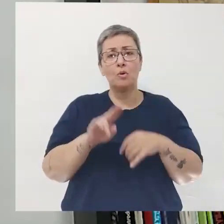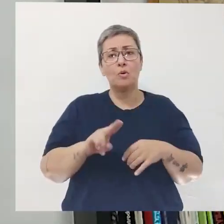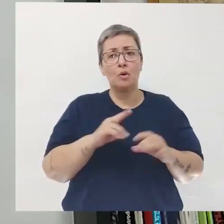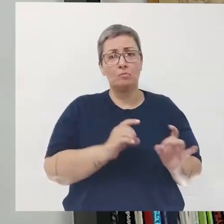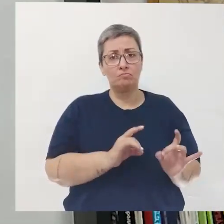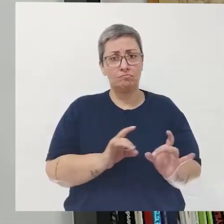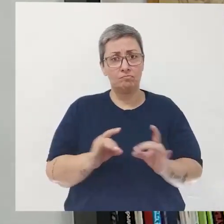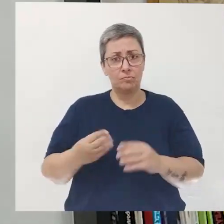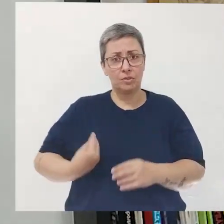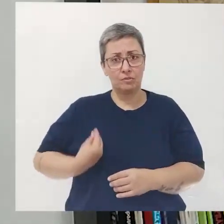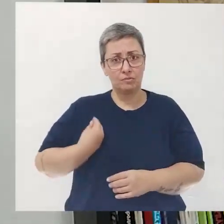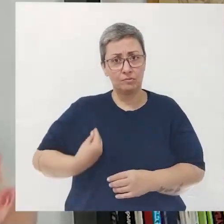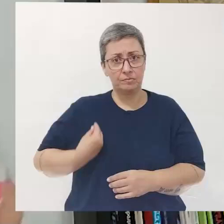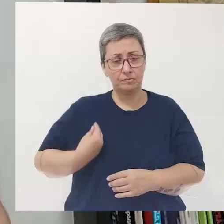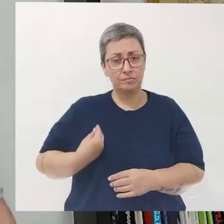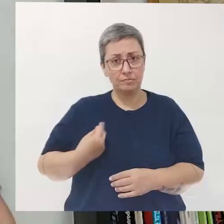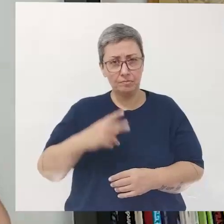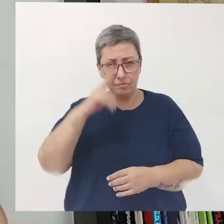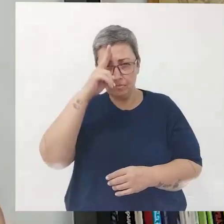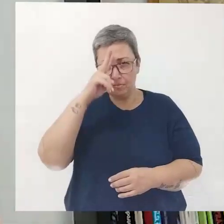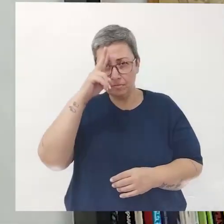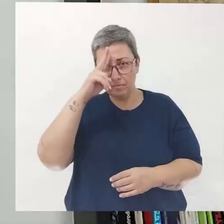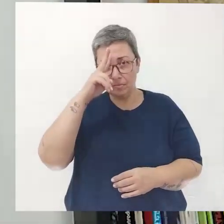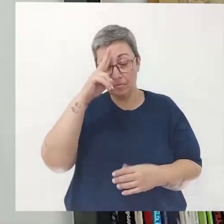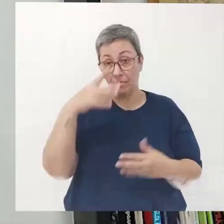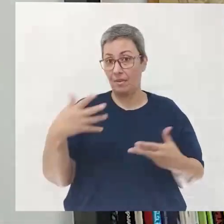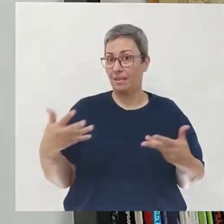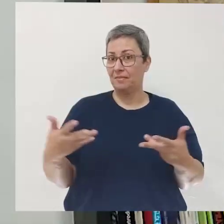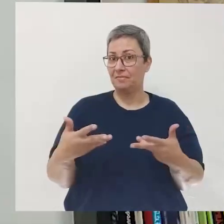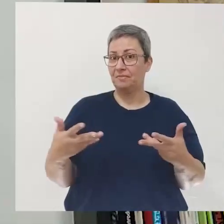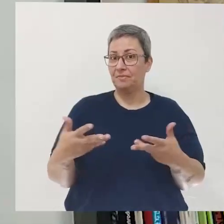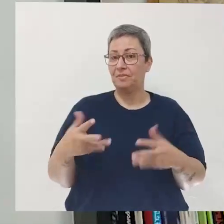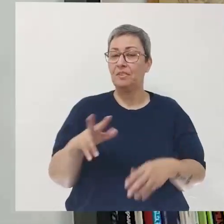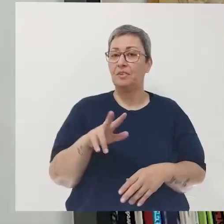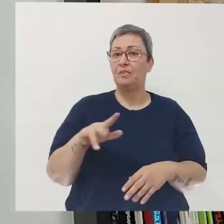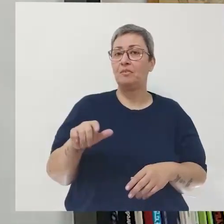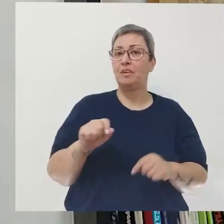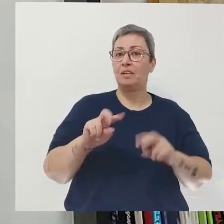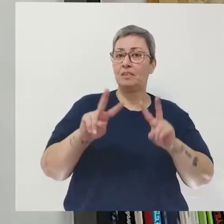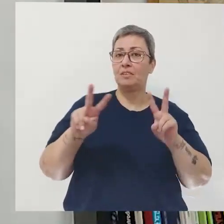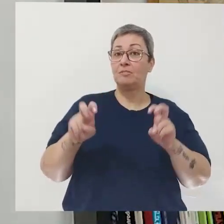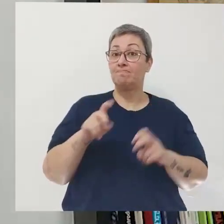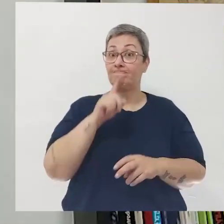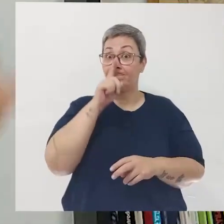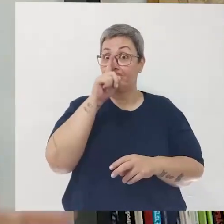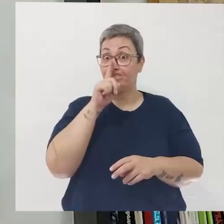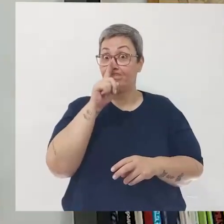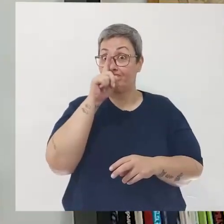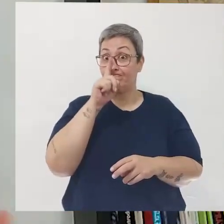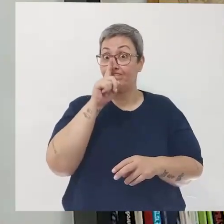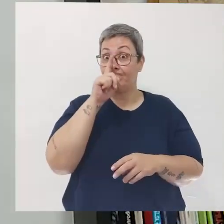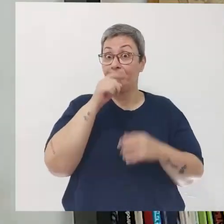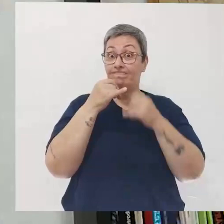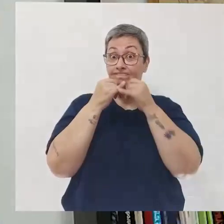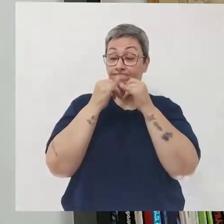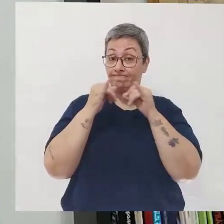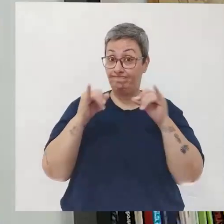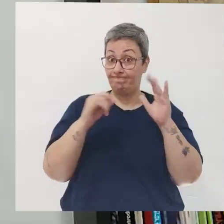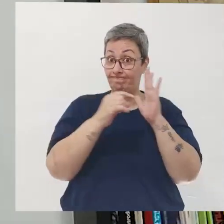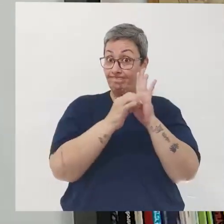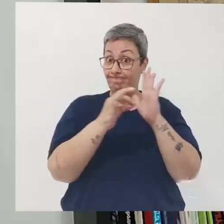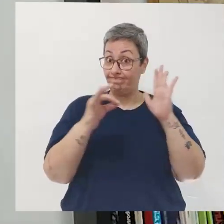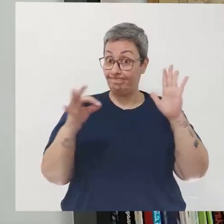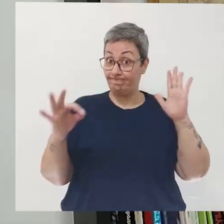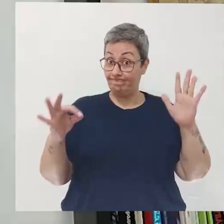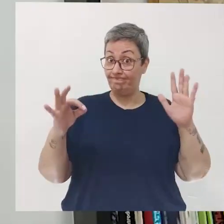elétrica no nosso dia a dia. Vocês se lembram? Bom, hoje a gente vai falar dos perigos da rede